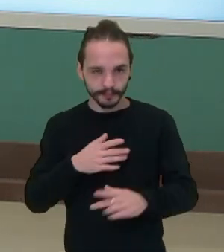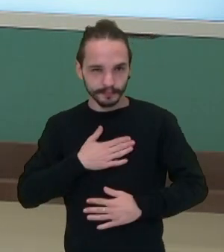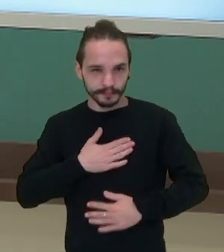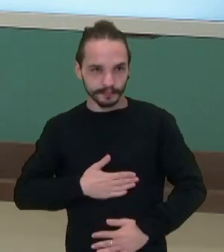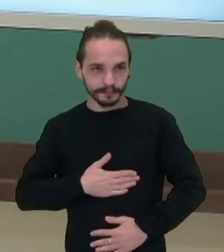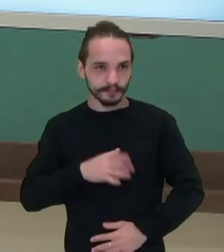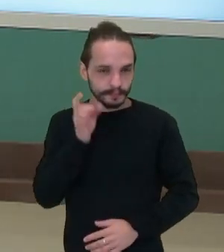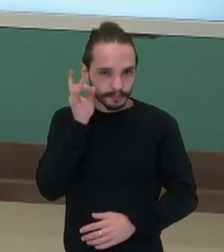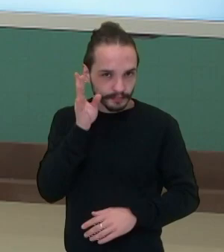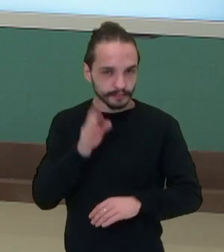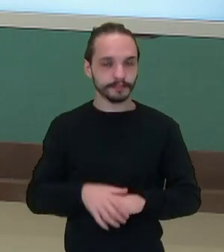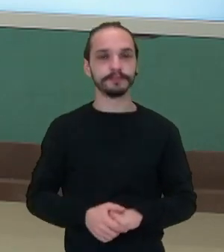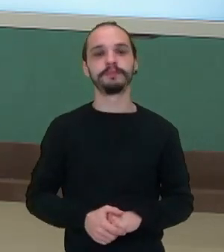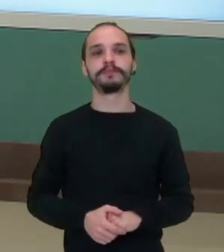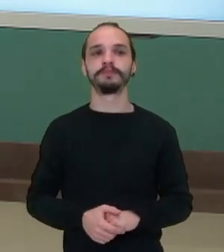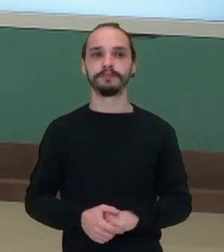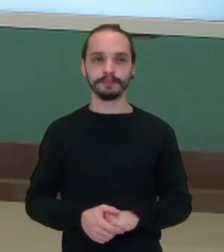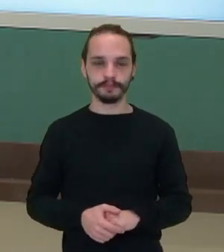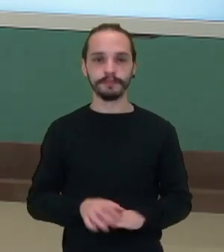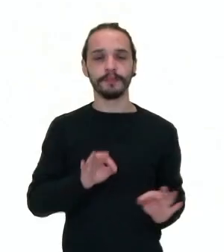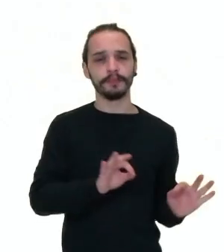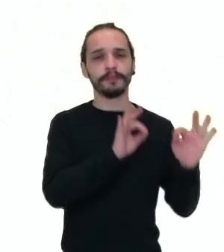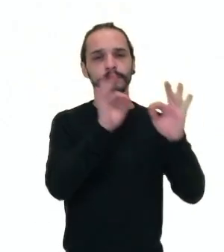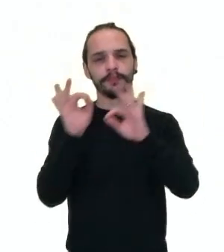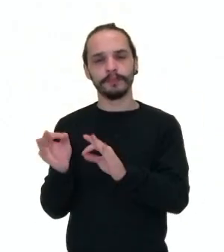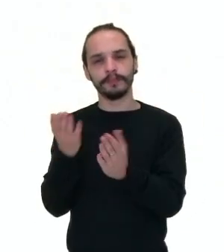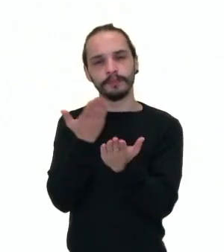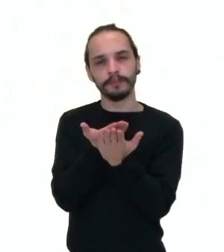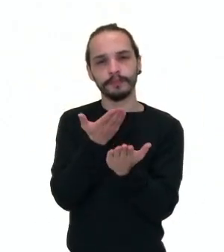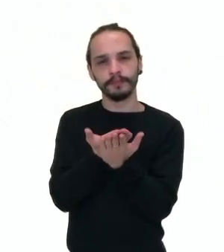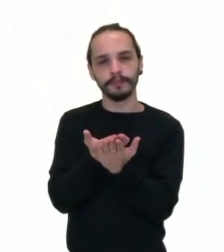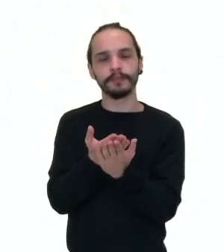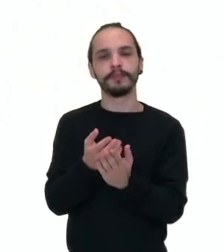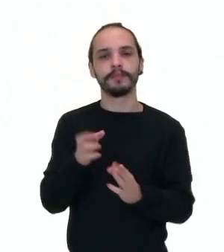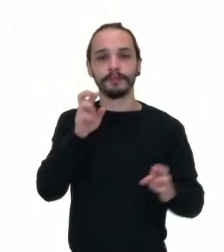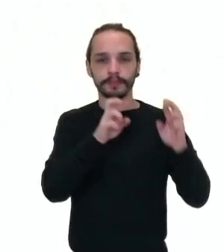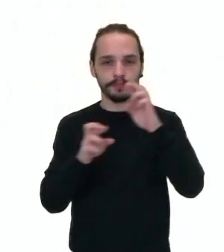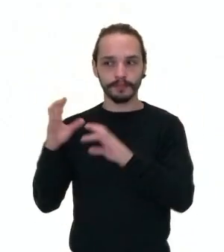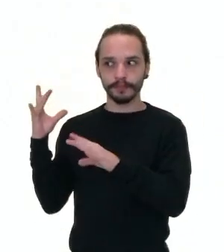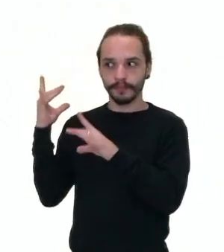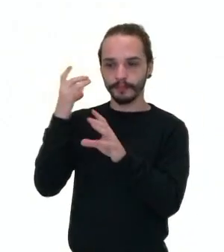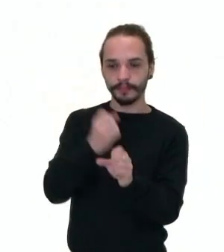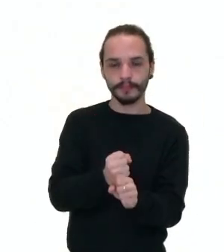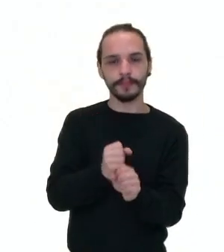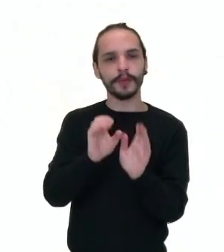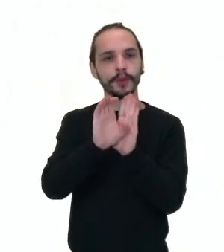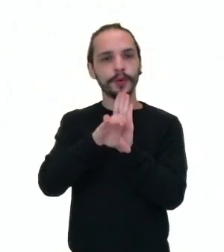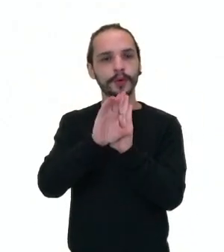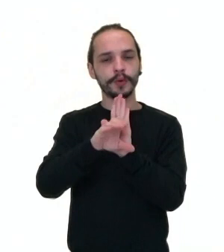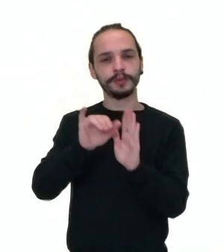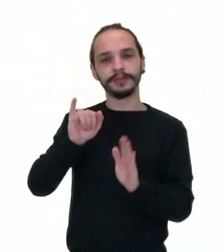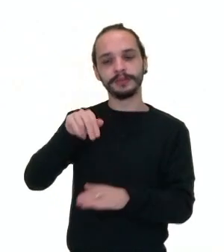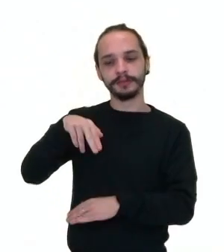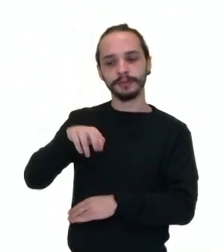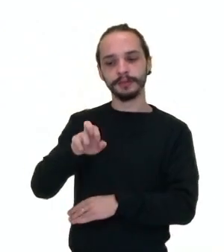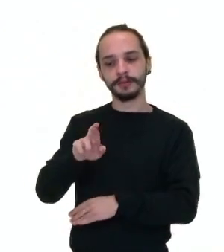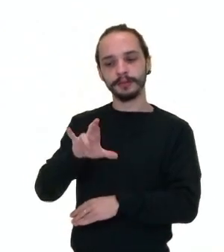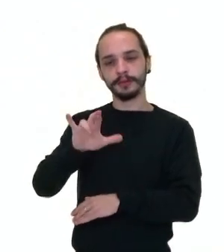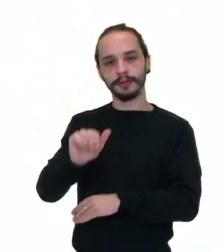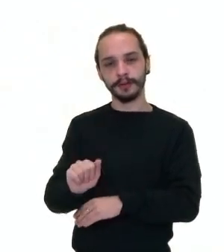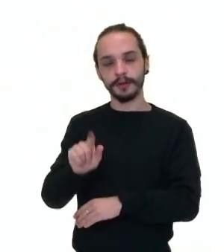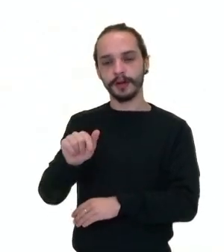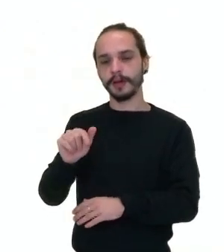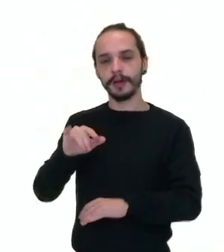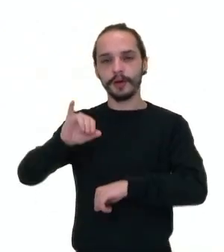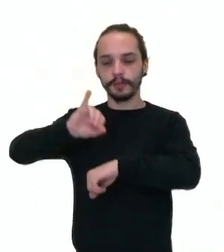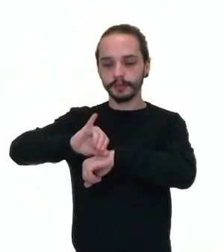Tranquilidade? Então, o que vimos hoje? Revisamos o conceito de inércia, que é aquela tendência dos corpos de permanecer